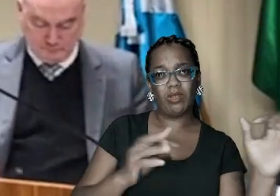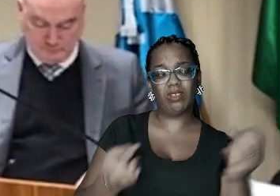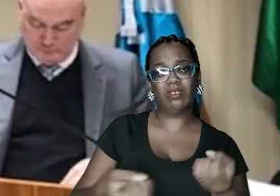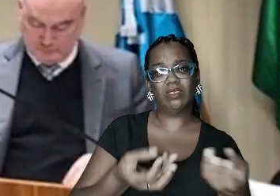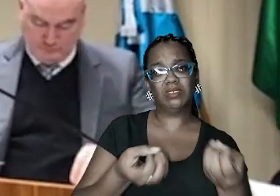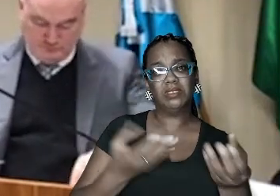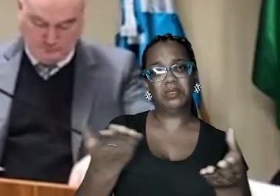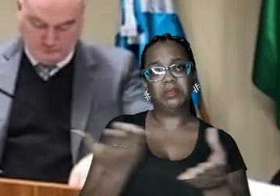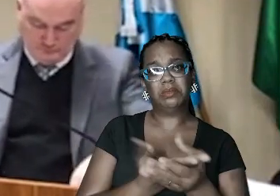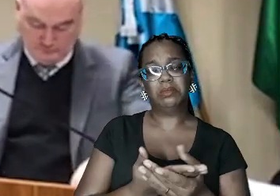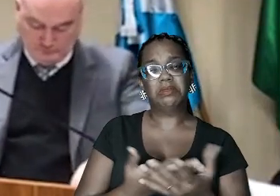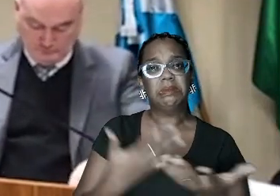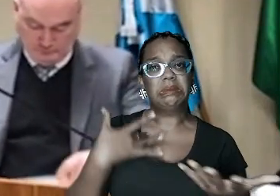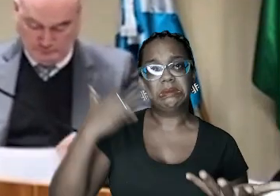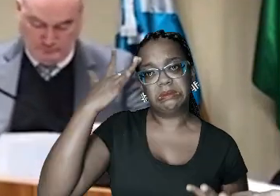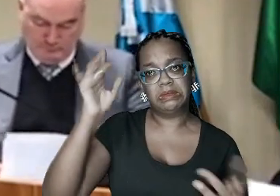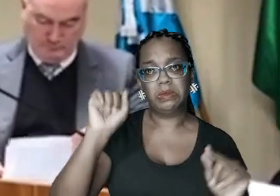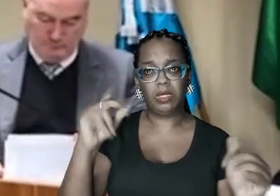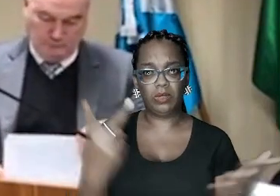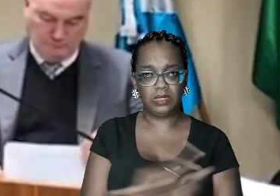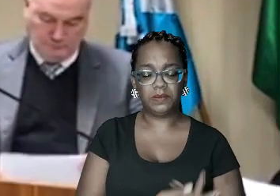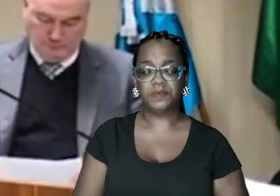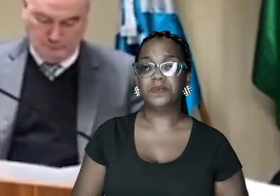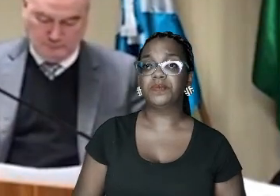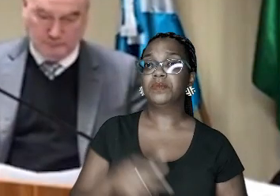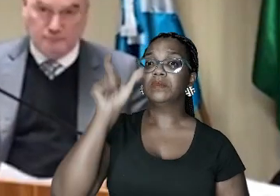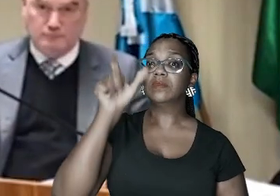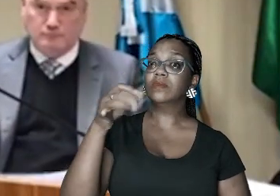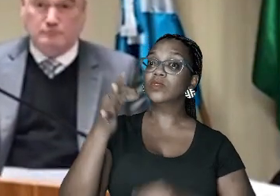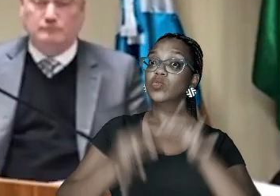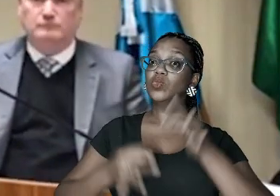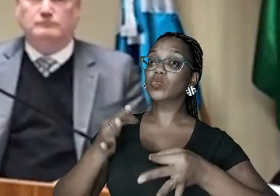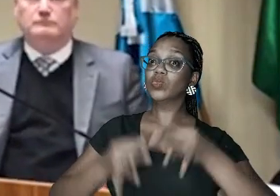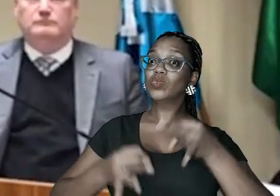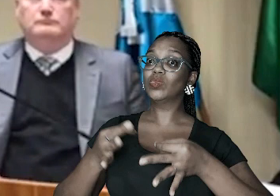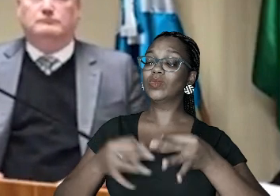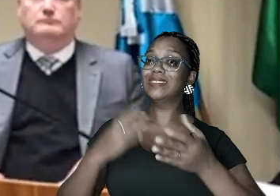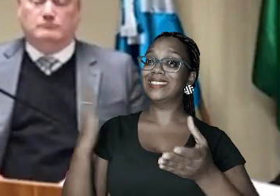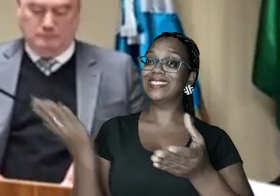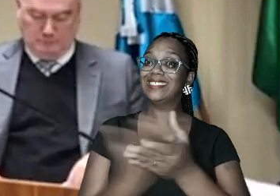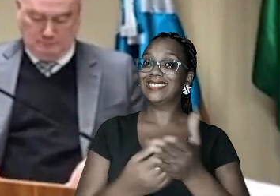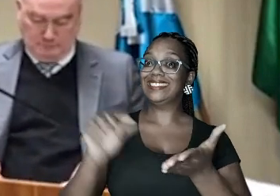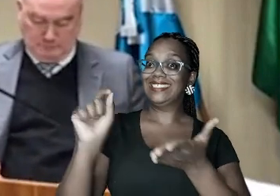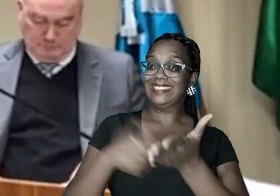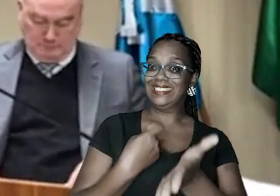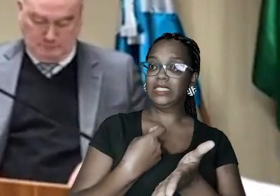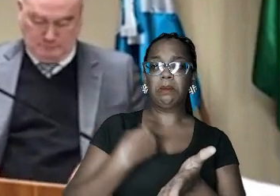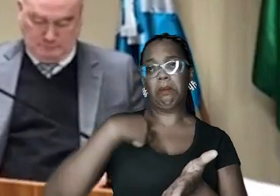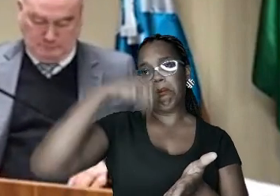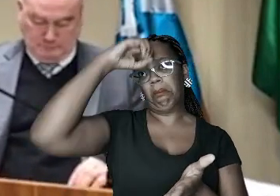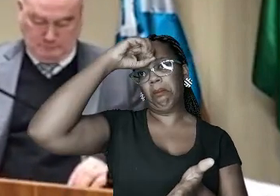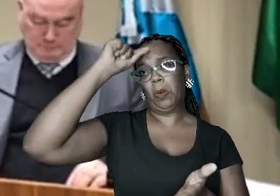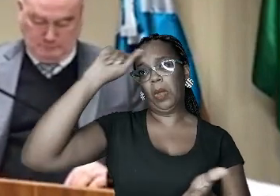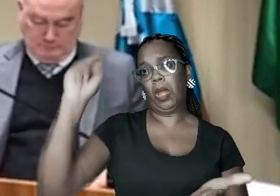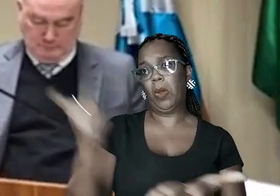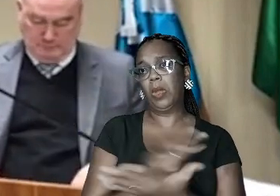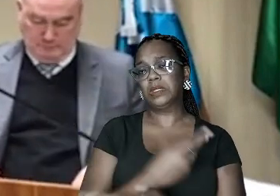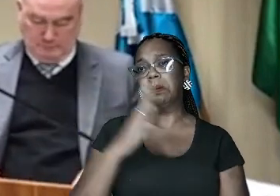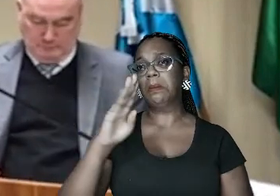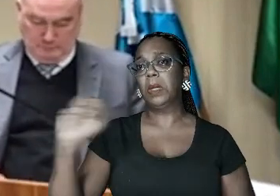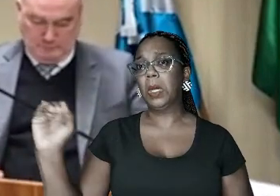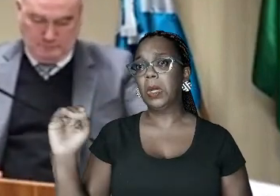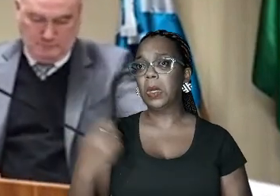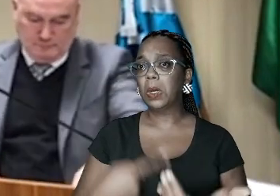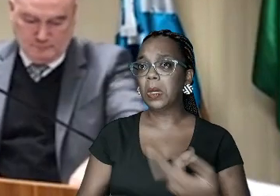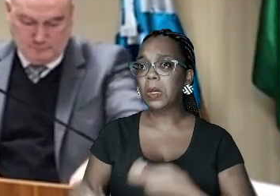e não sabe mais o que aconteceu o juiz vai faz a produção da prova sentencia também não sabe mais o que aconteceu no grau de recurso e muito pelo menos